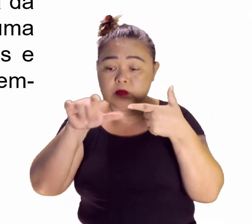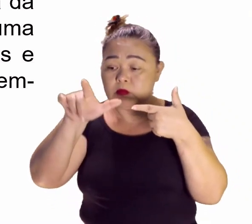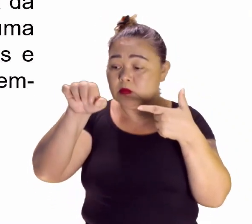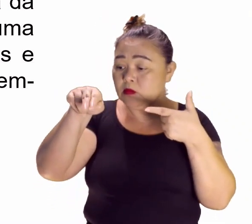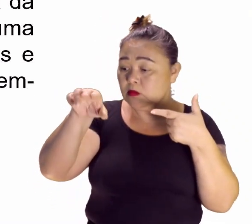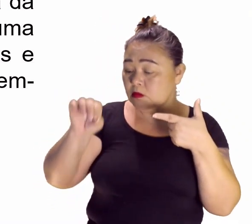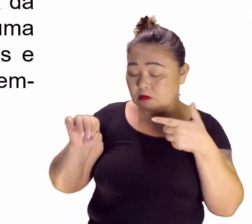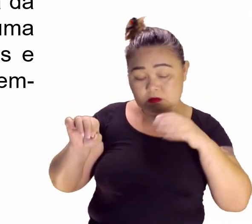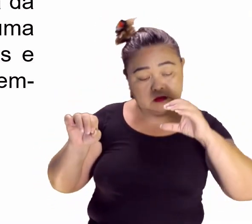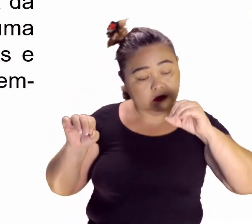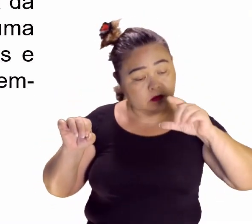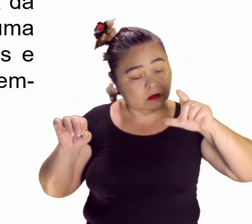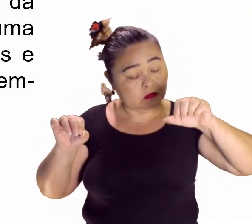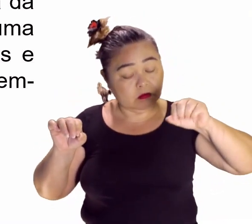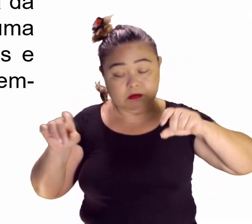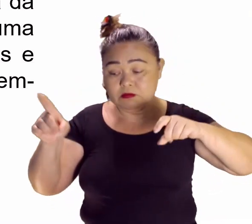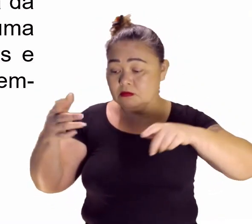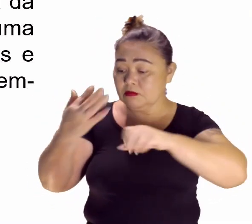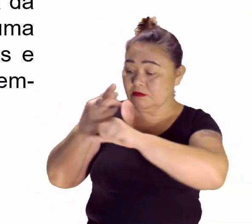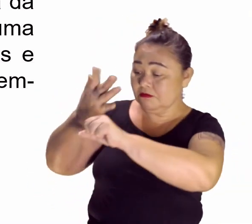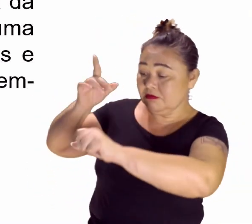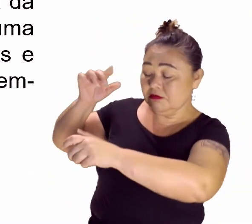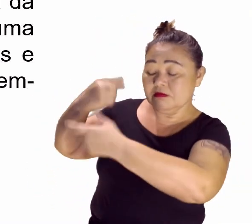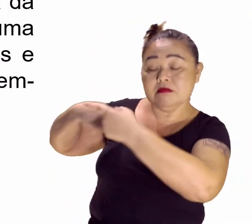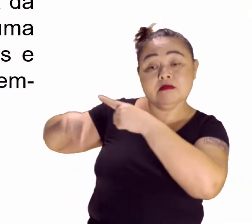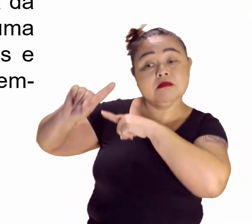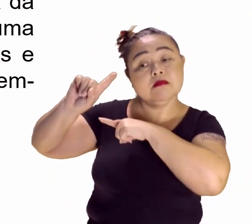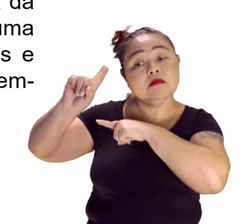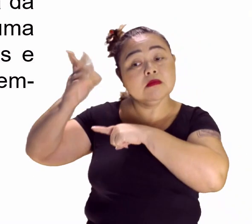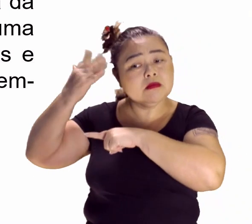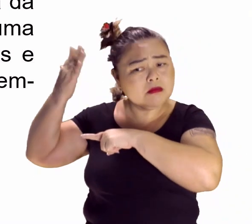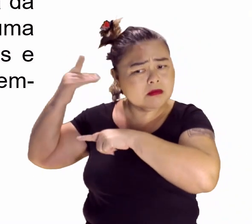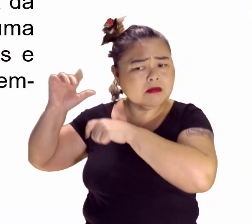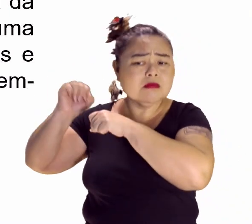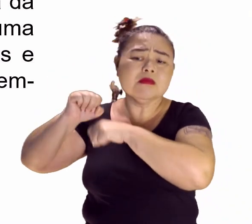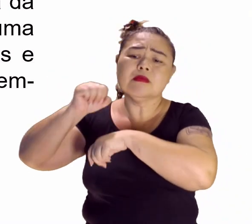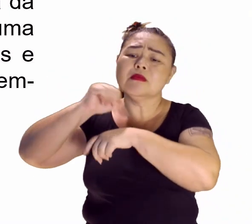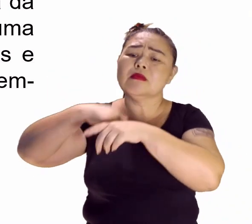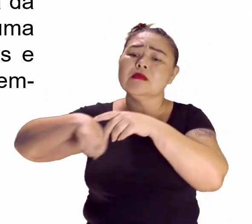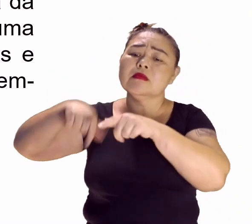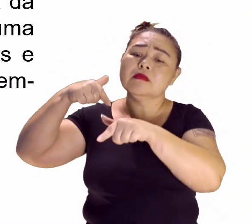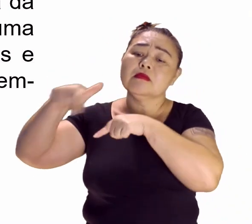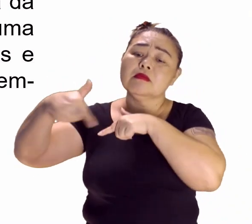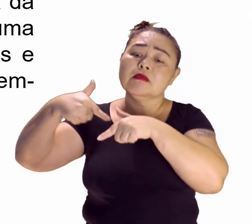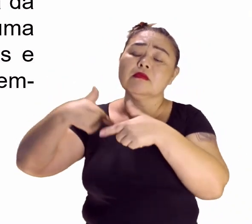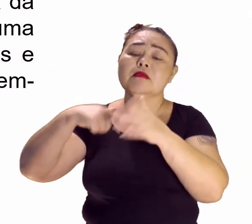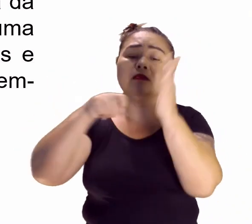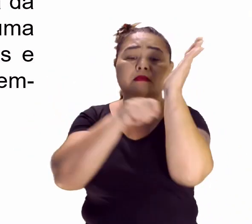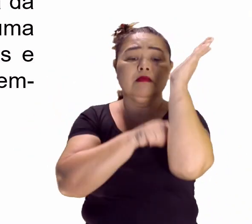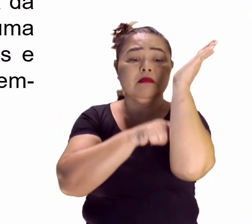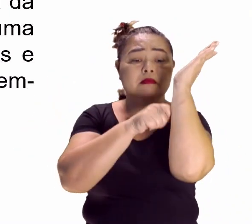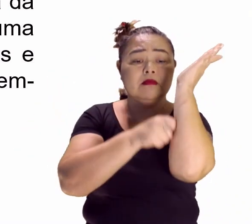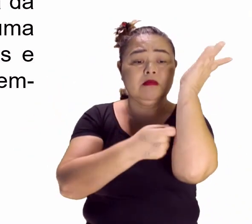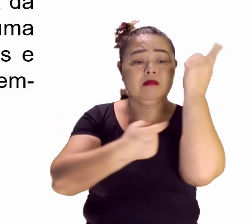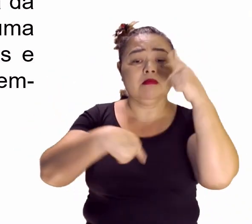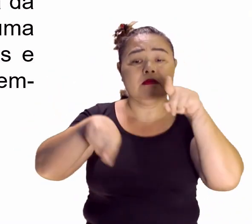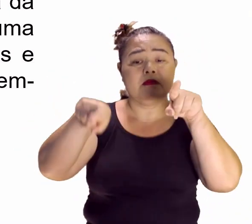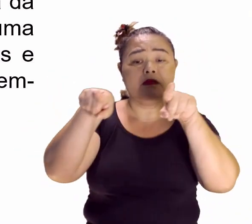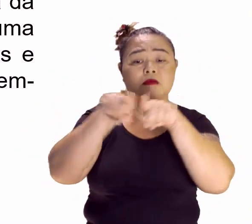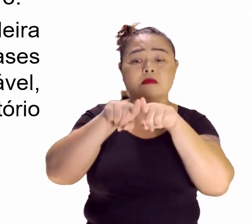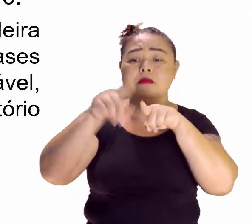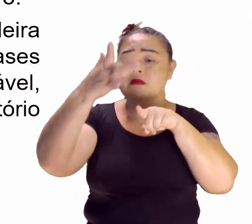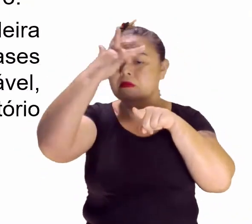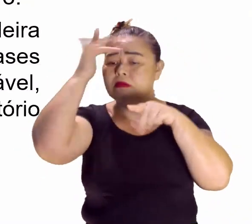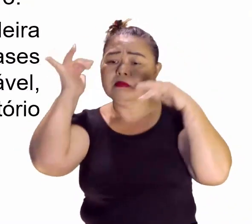os colonos, fazendeiros e antigos trabalhadores da borracha, migrantes sem terra e as empresas